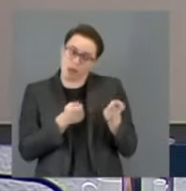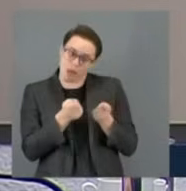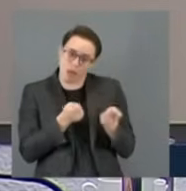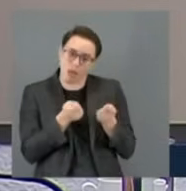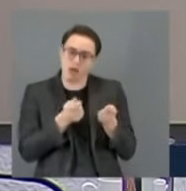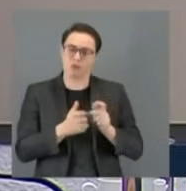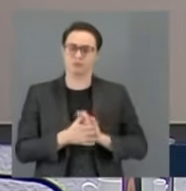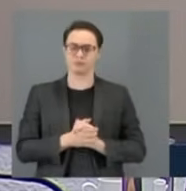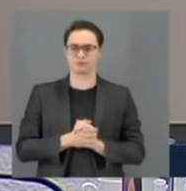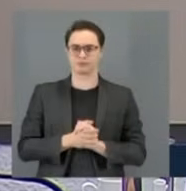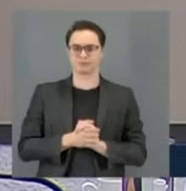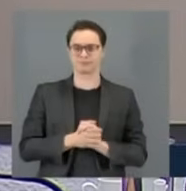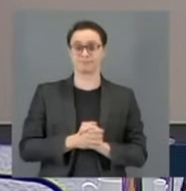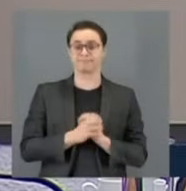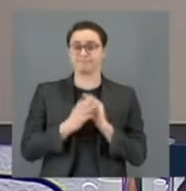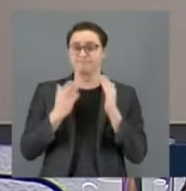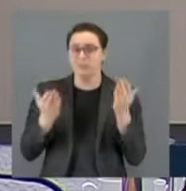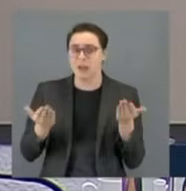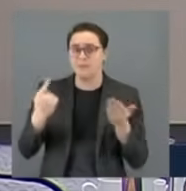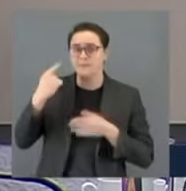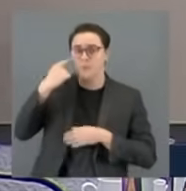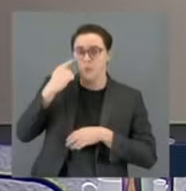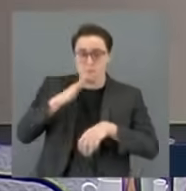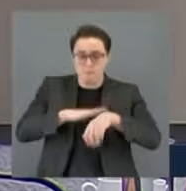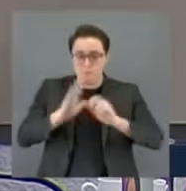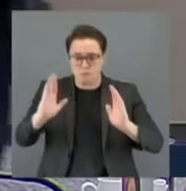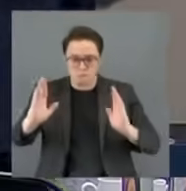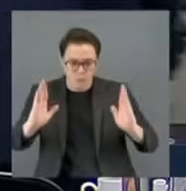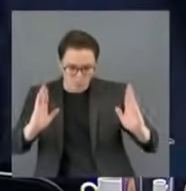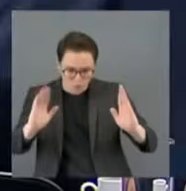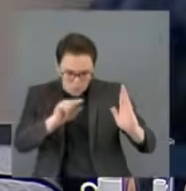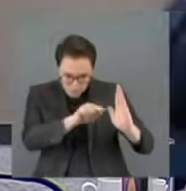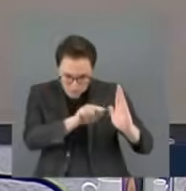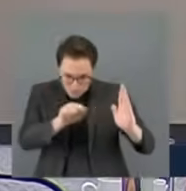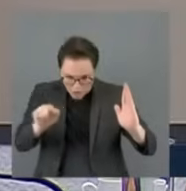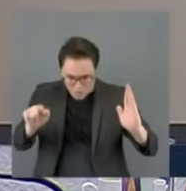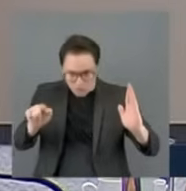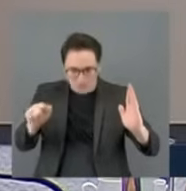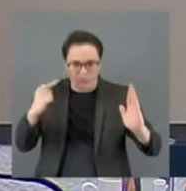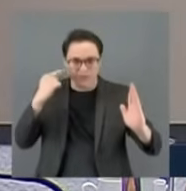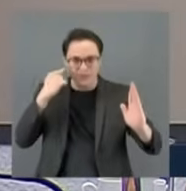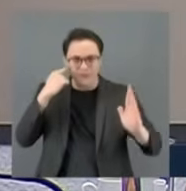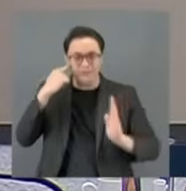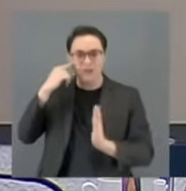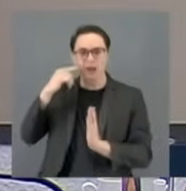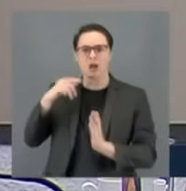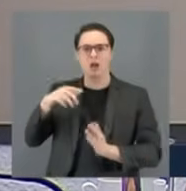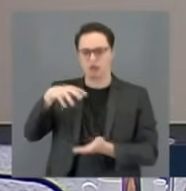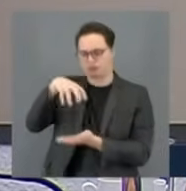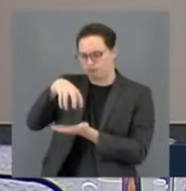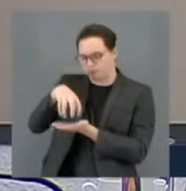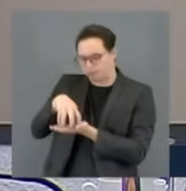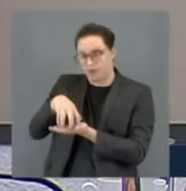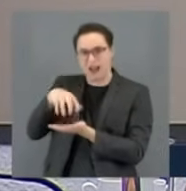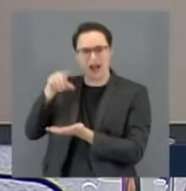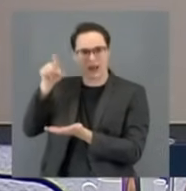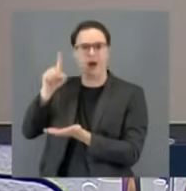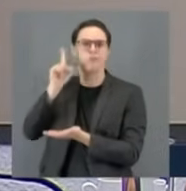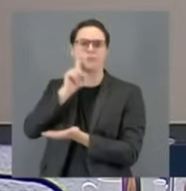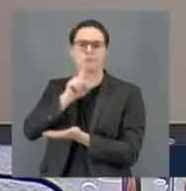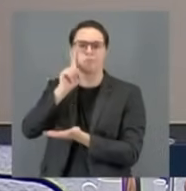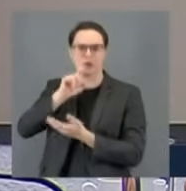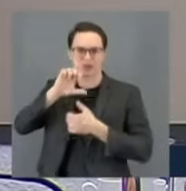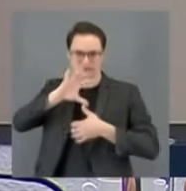E aí, nesse momento, as agências de inteligência e do Deep State americano